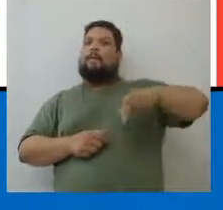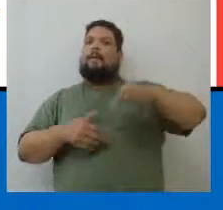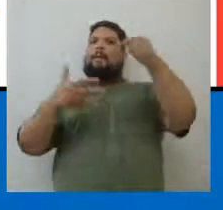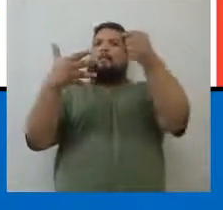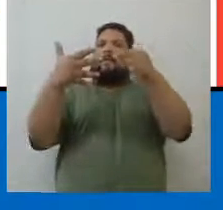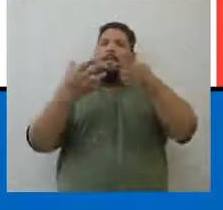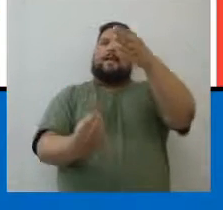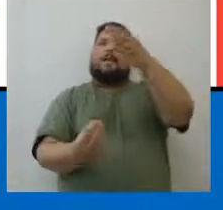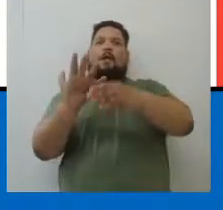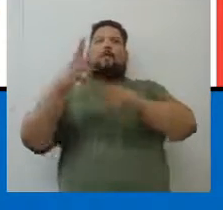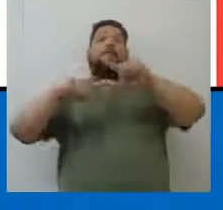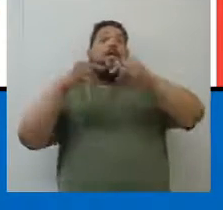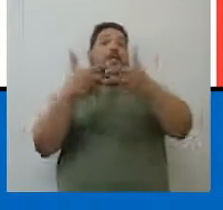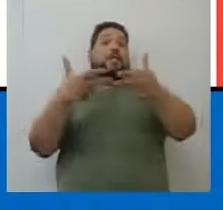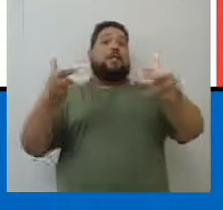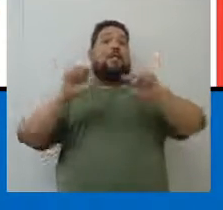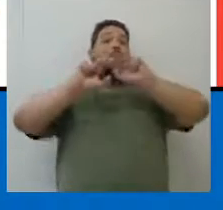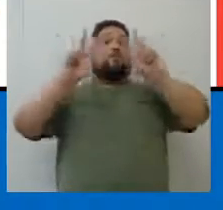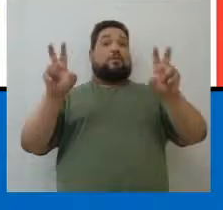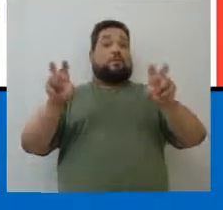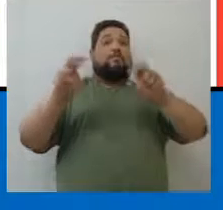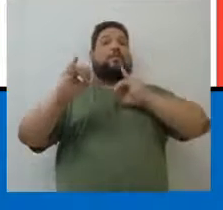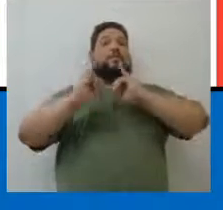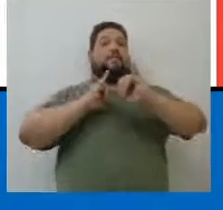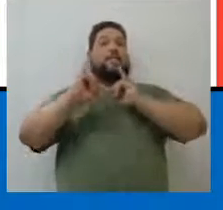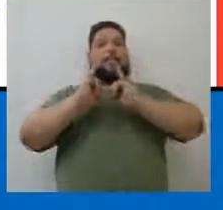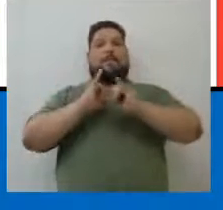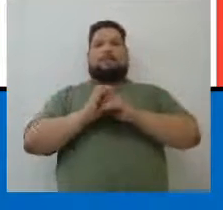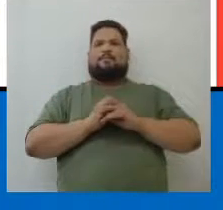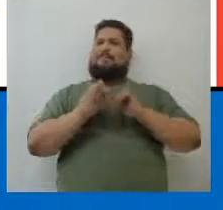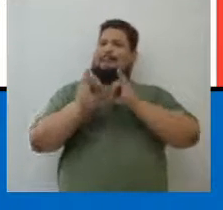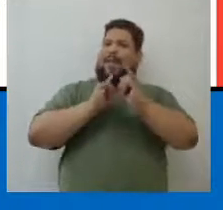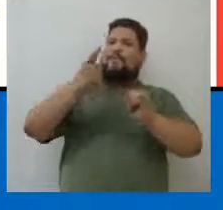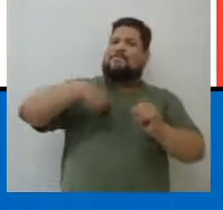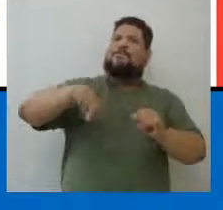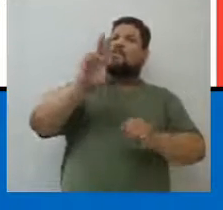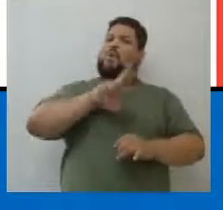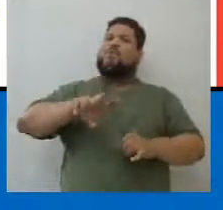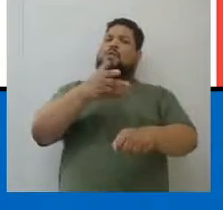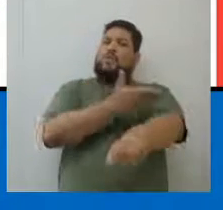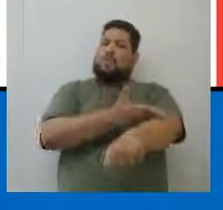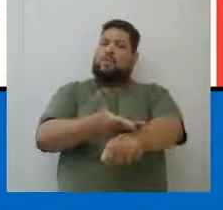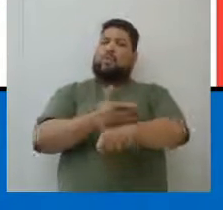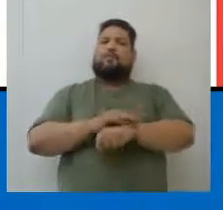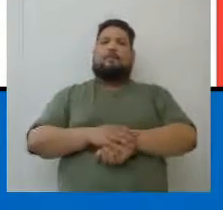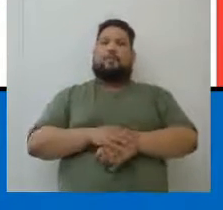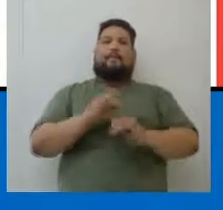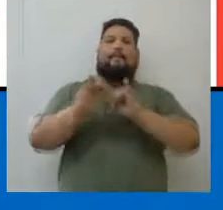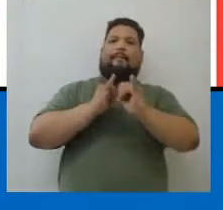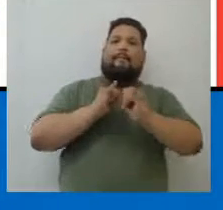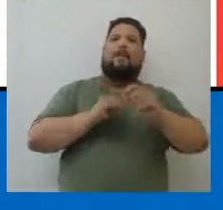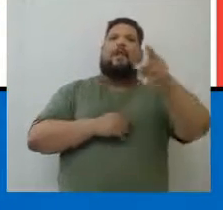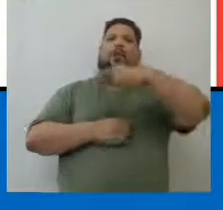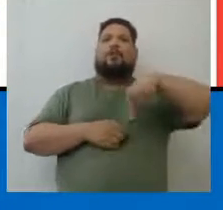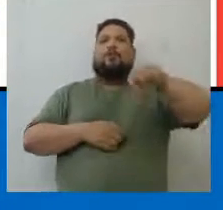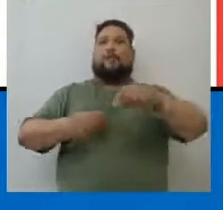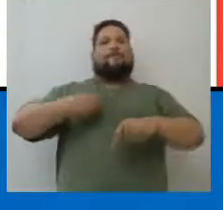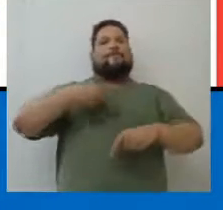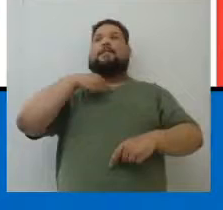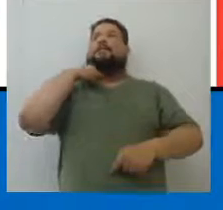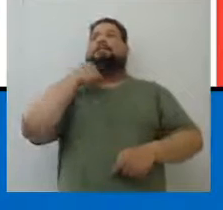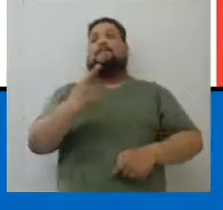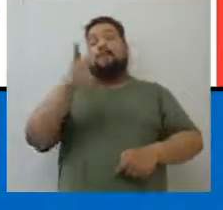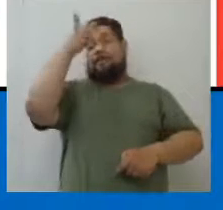surgimento de um recurso chamado internet. Tá? Essa internet aí que a gente utiliza hoje em dia, certo? Essa internet que a gente quase não vive sem ela, muita gente